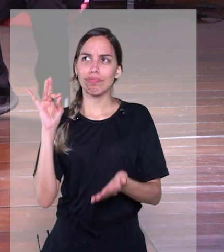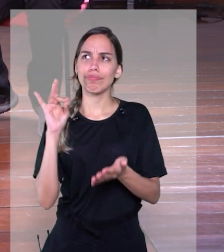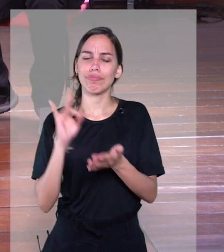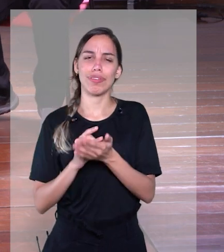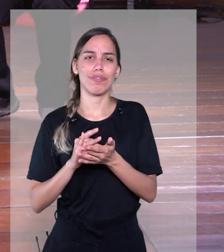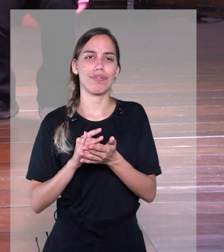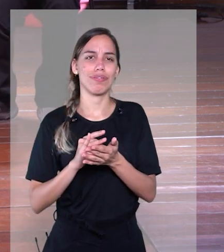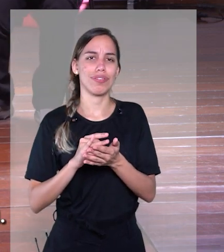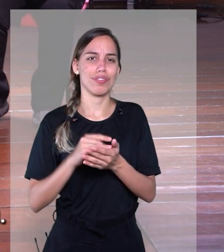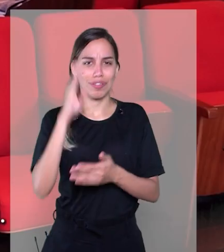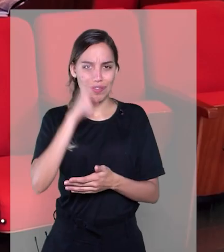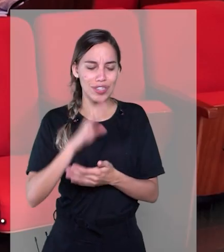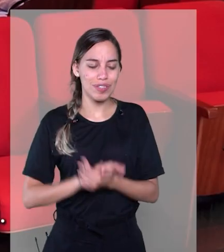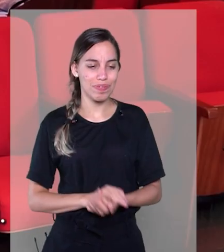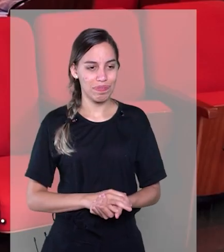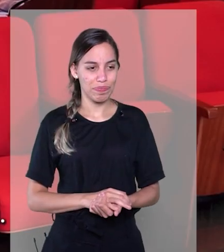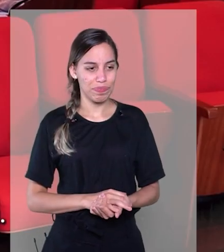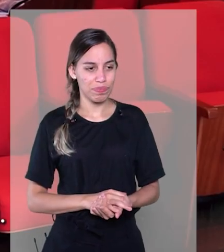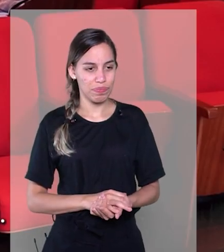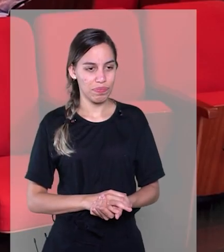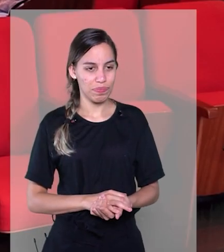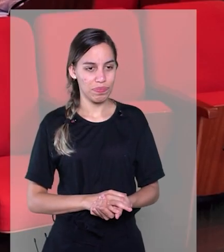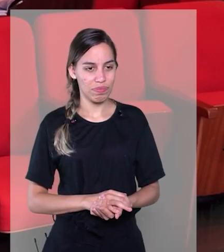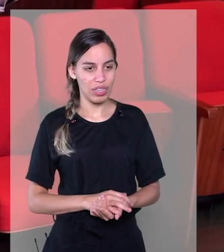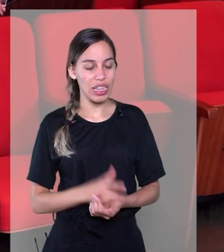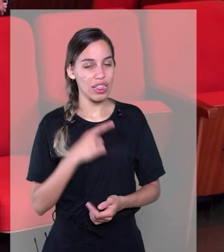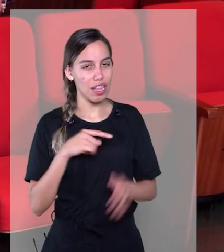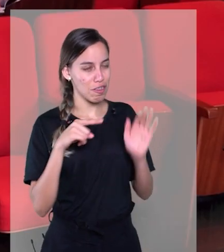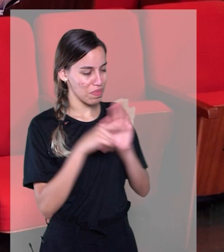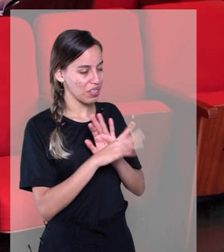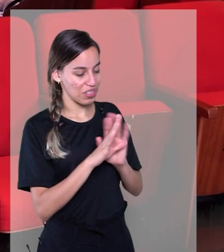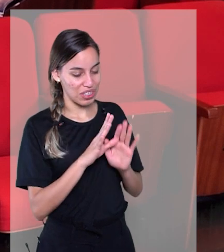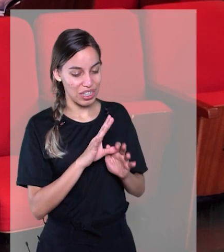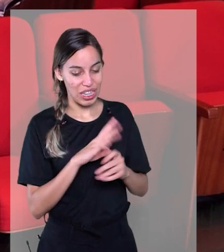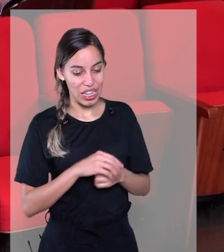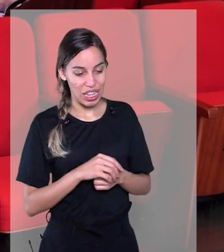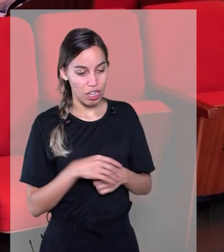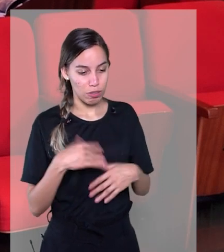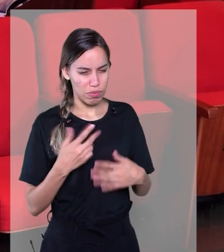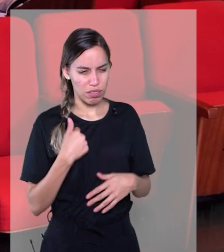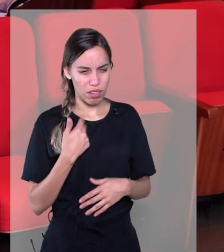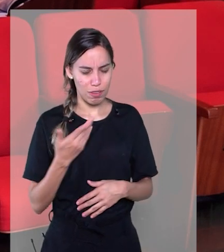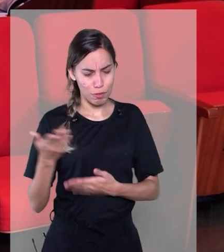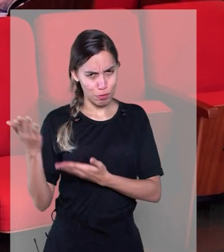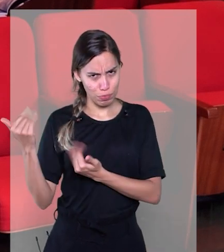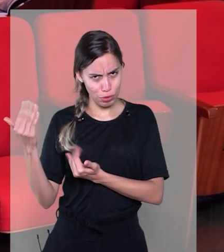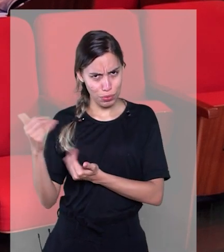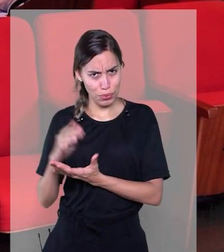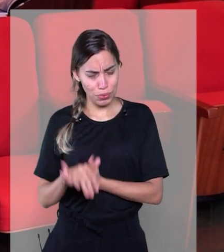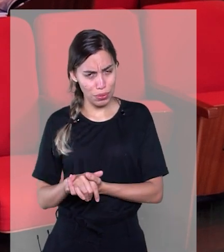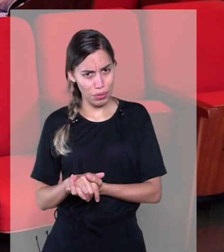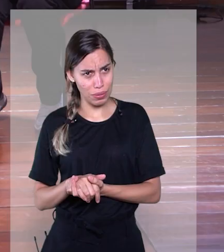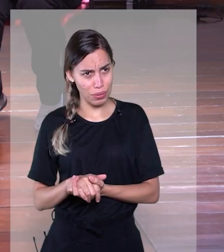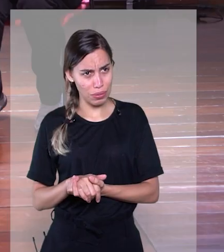um depoimento ao microfone. A gente conheceu o sul de Itabira também. Quando eu era um pouco mais nova, eu fiquei muito tempo conversando